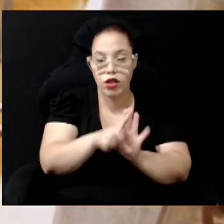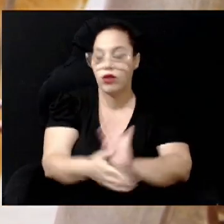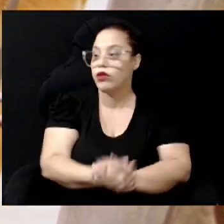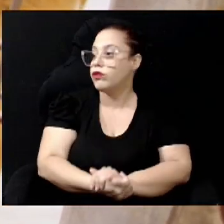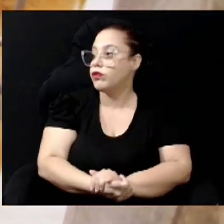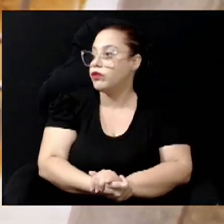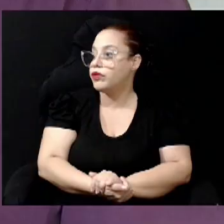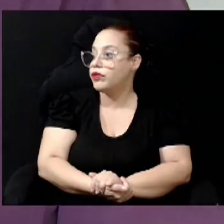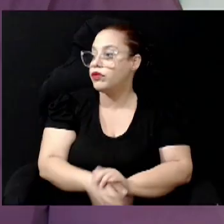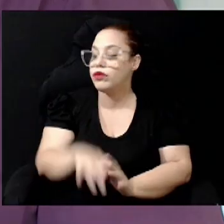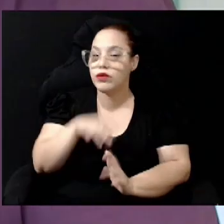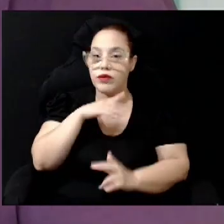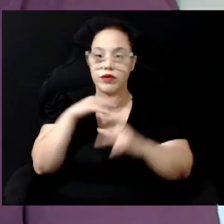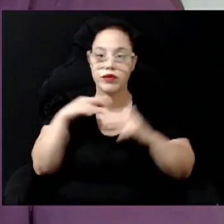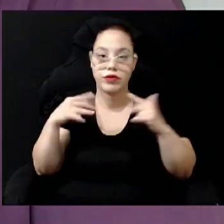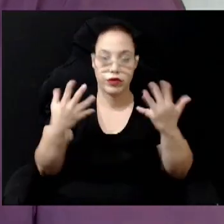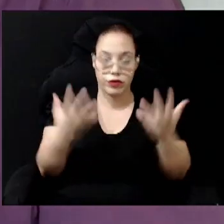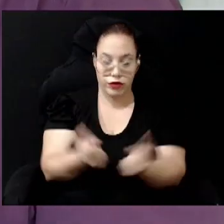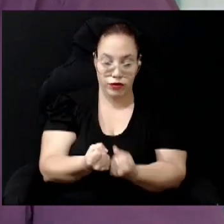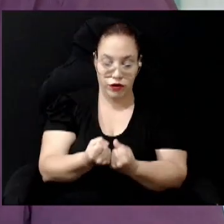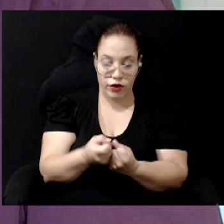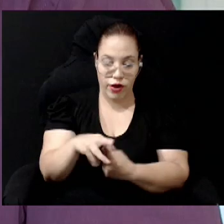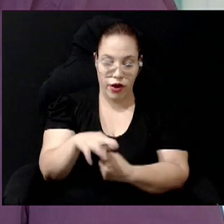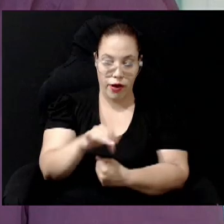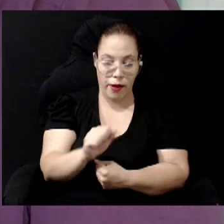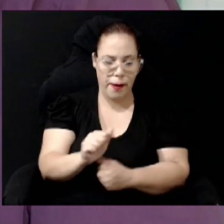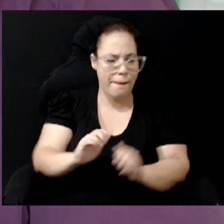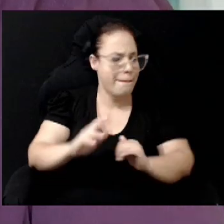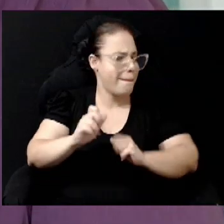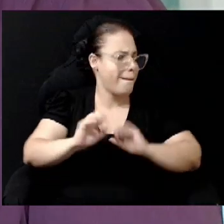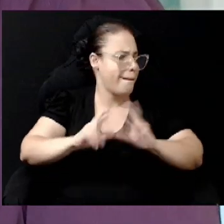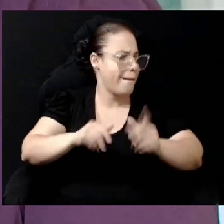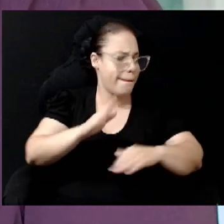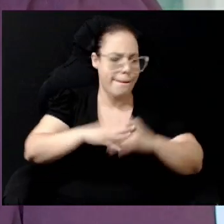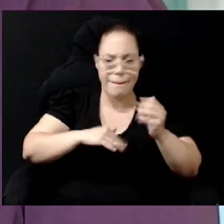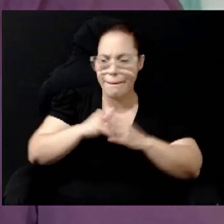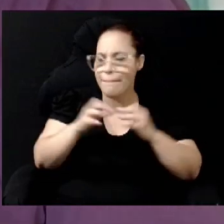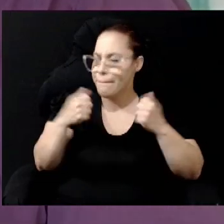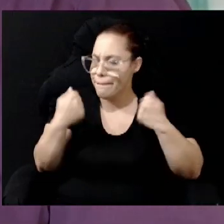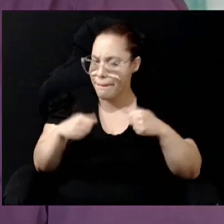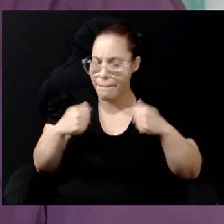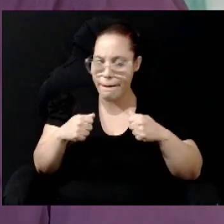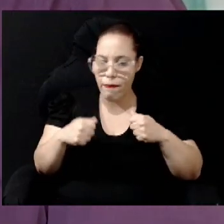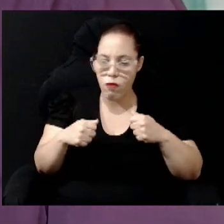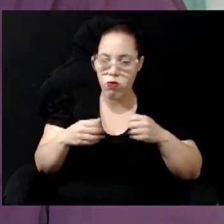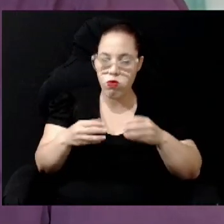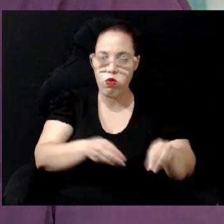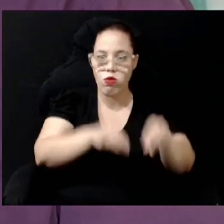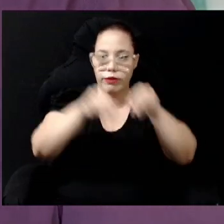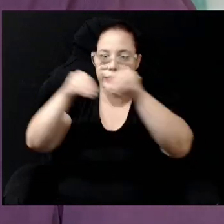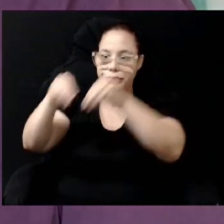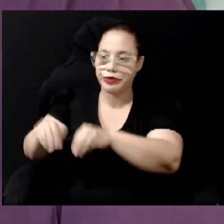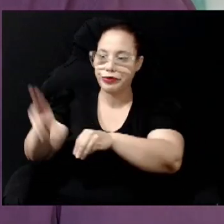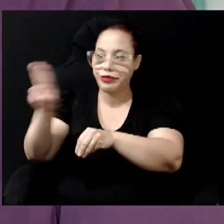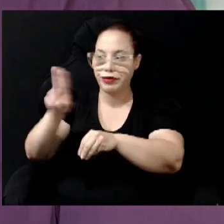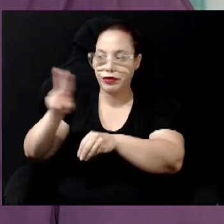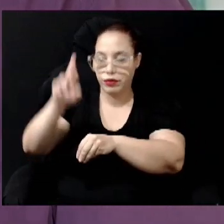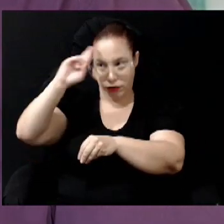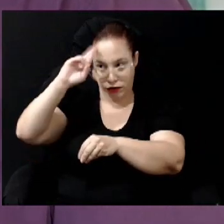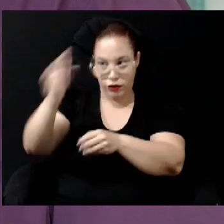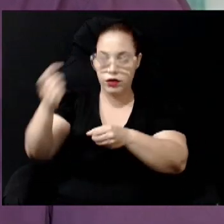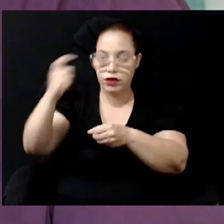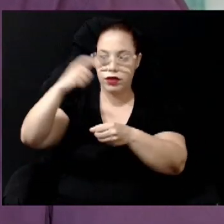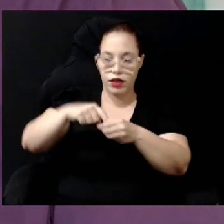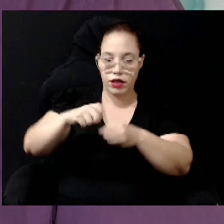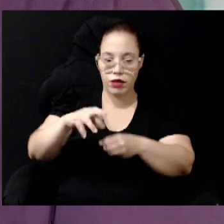fica acolhido pelo DPBEA, é feito todo o tratamento que for necessário. Ele sai do nome do tutor, volta para o DPBEA, né?